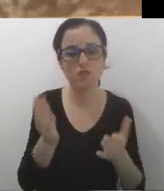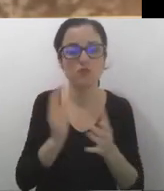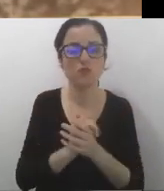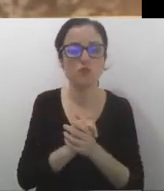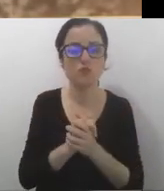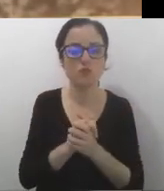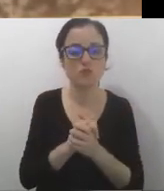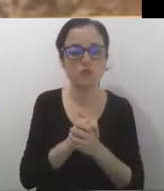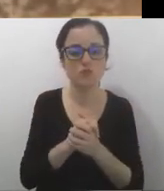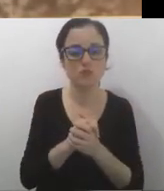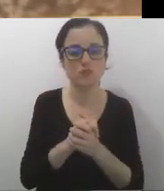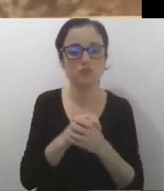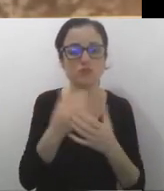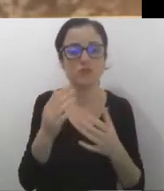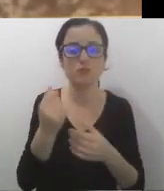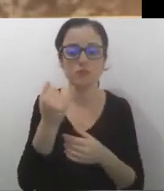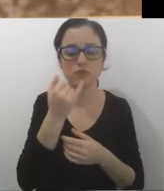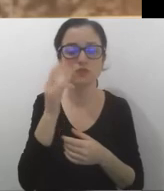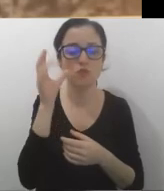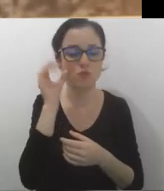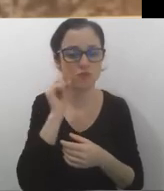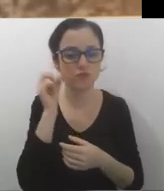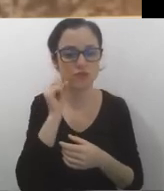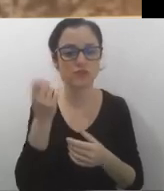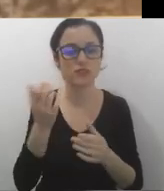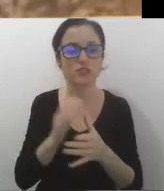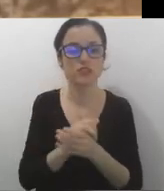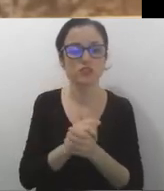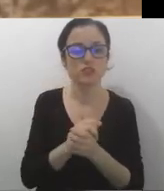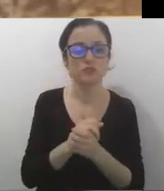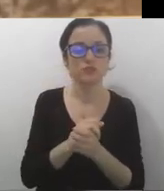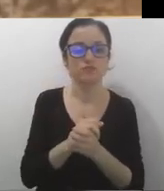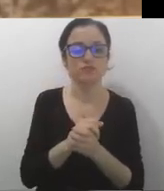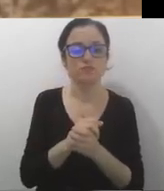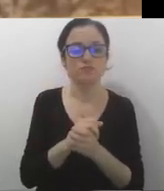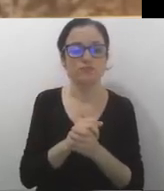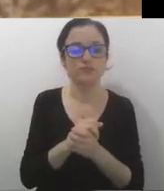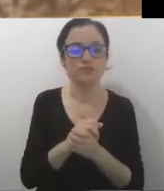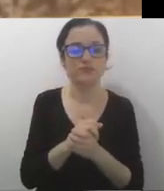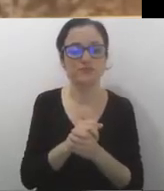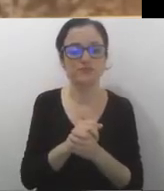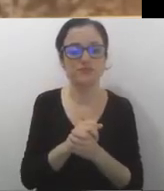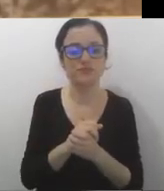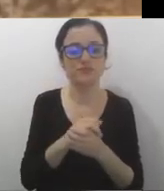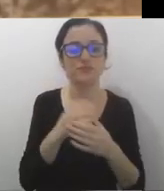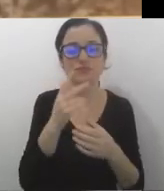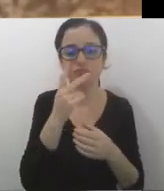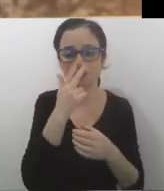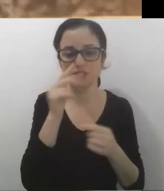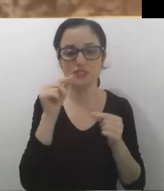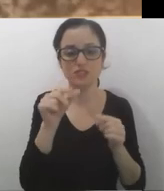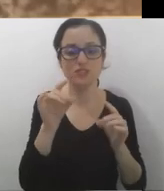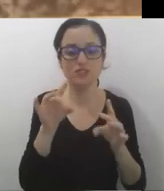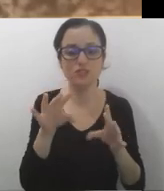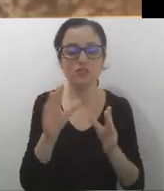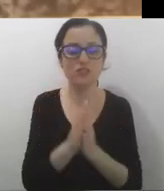E, bom, eu acho que é isso, o livro, a gente tem muita atenção ainda para fazer ao redor né,